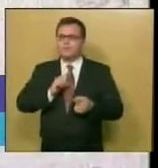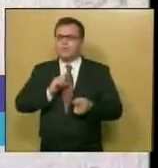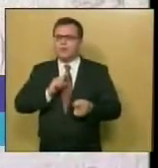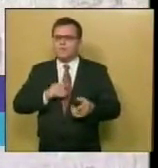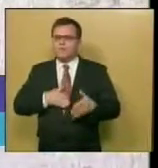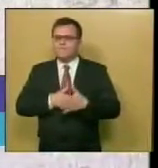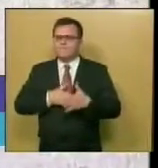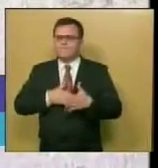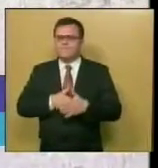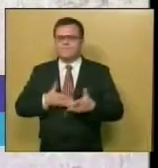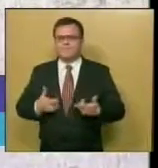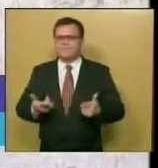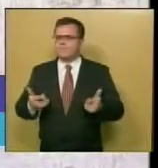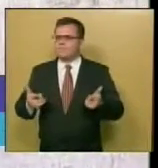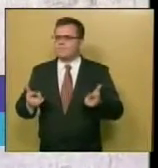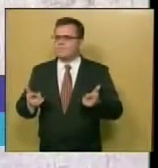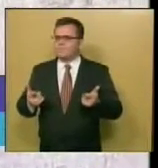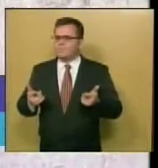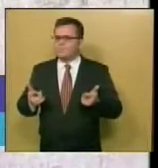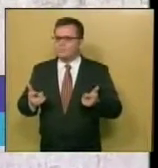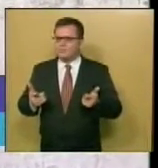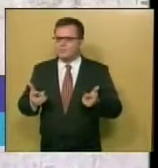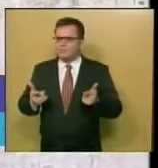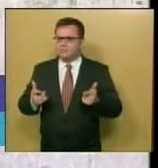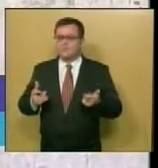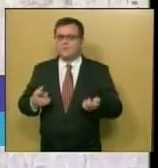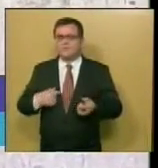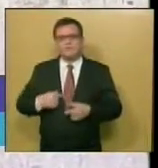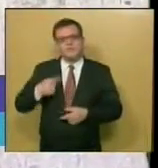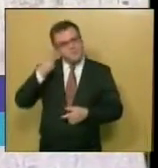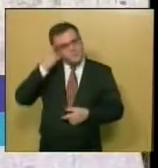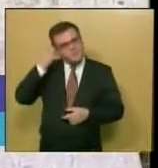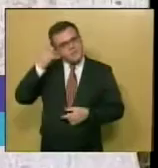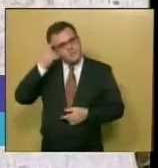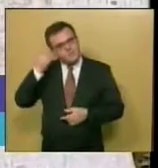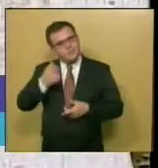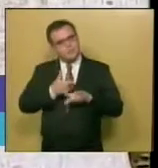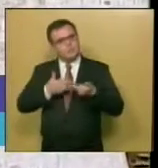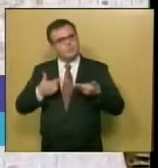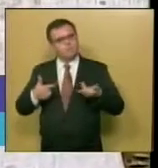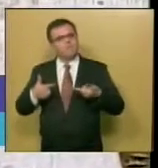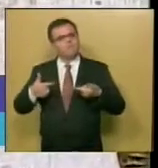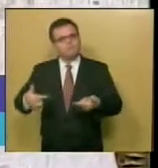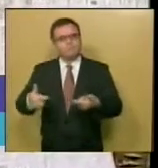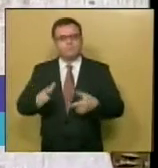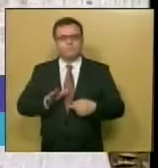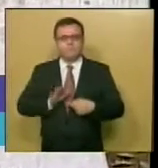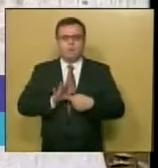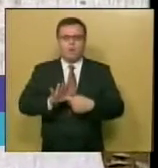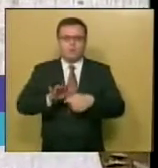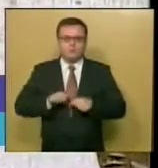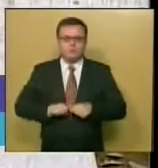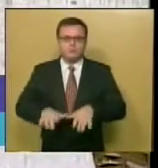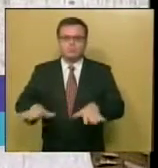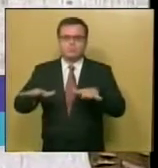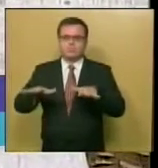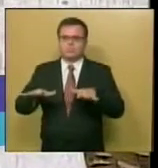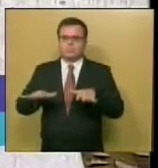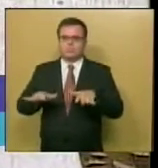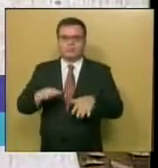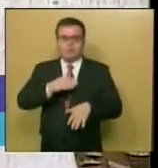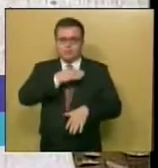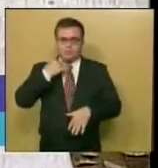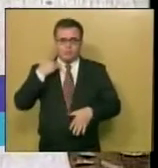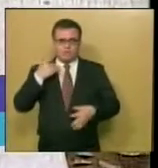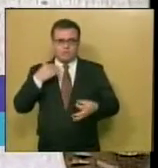limites do corpo. Suas ideias e ações ecoam mesmo depois da sua